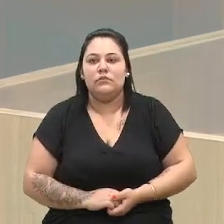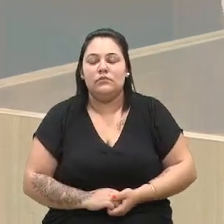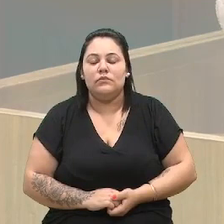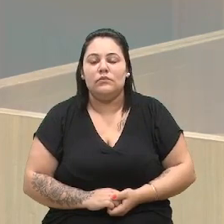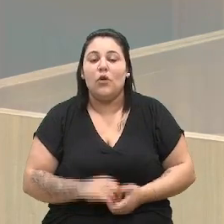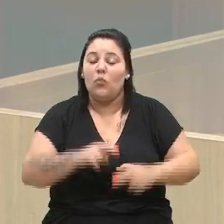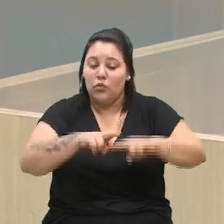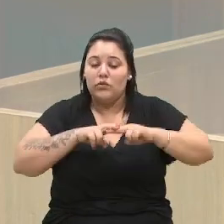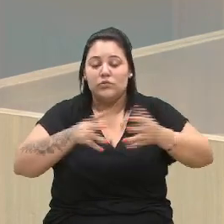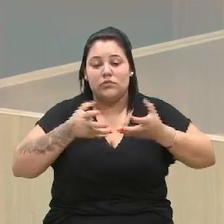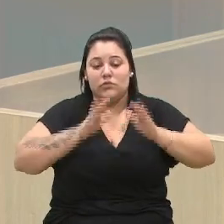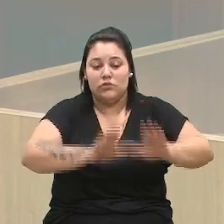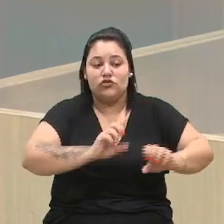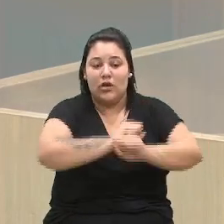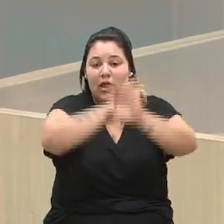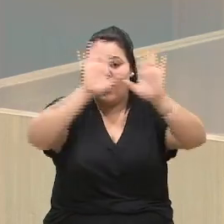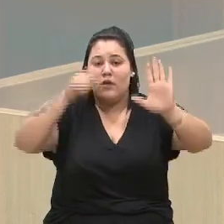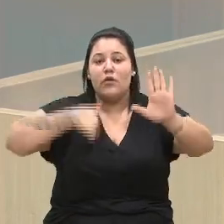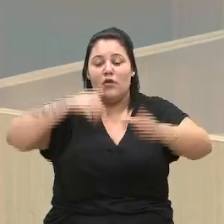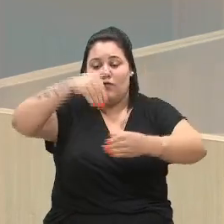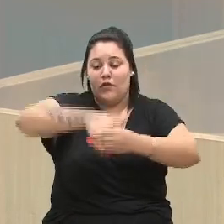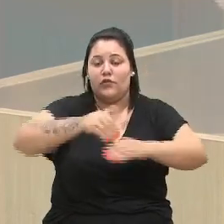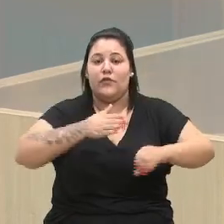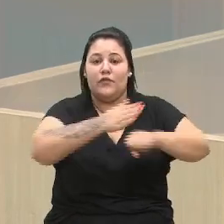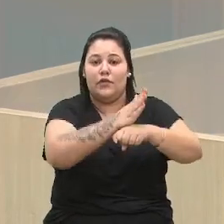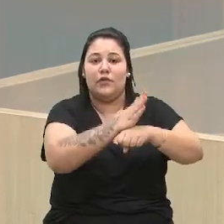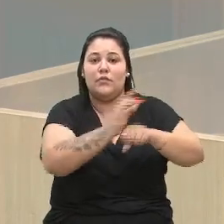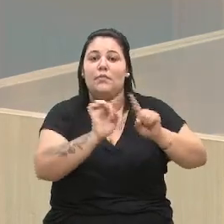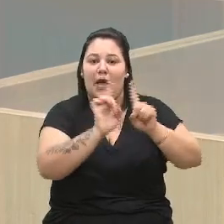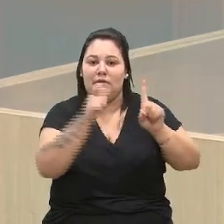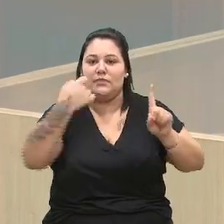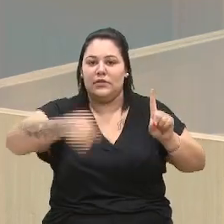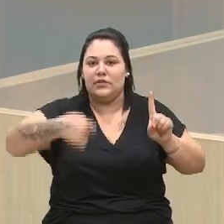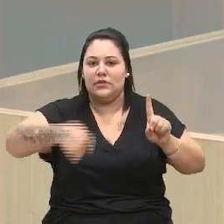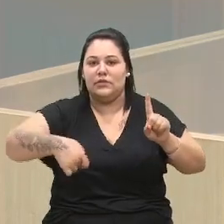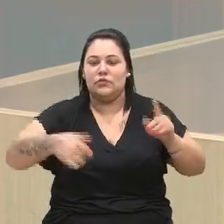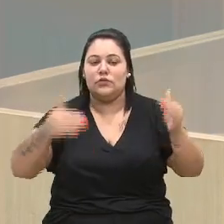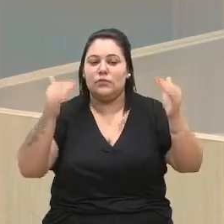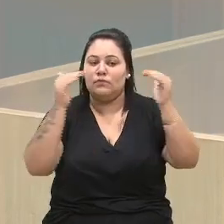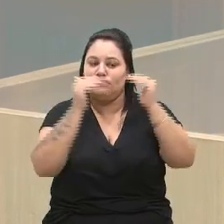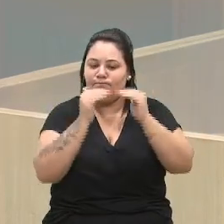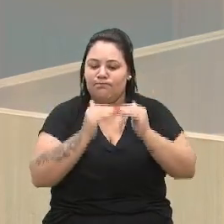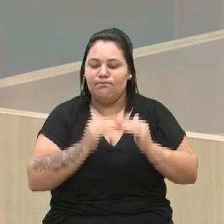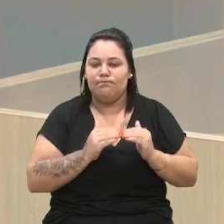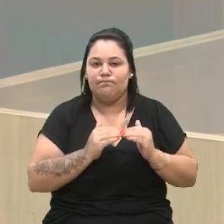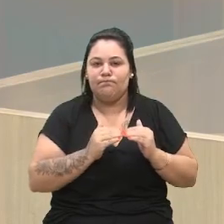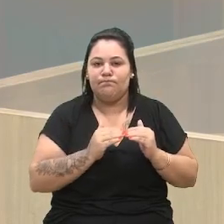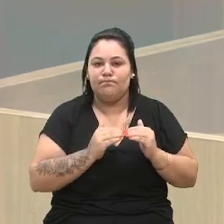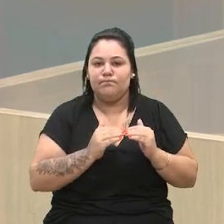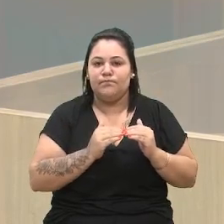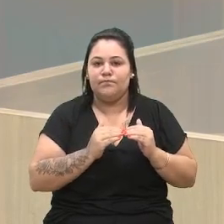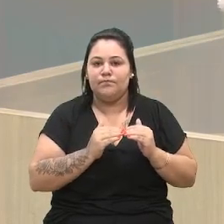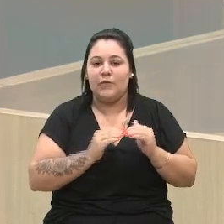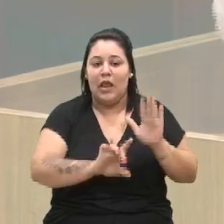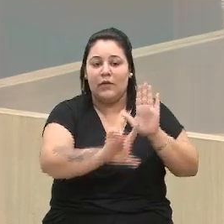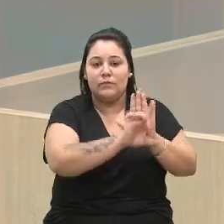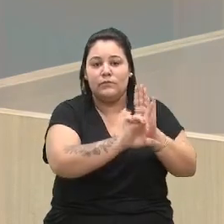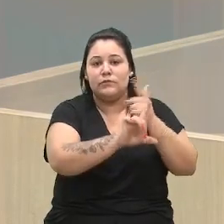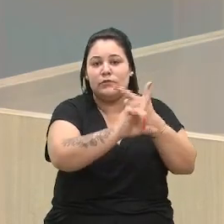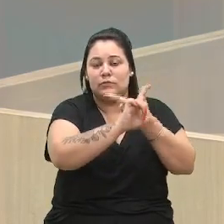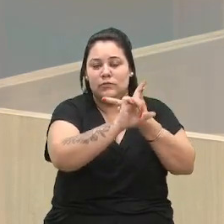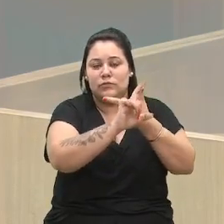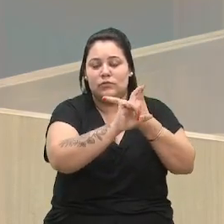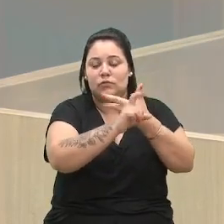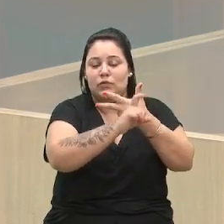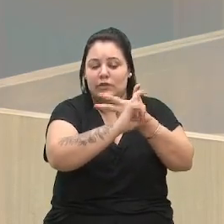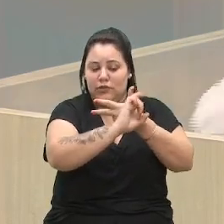claro aqui que votarei favorável, mas precisamos nos entender entre o Legislativo e o Executivo. Senão volta, infelizmente, alguns